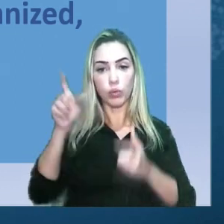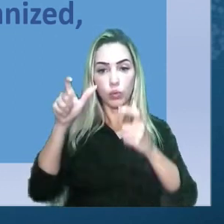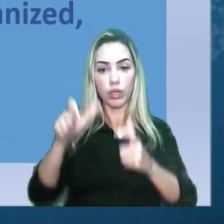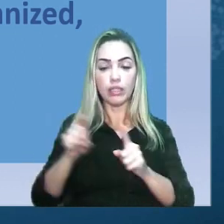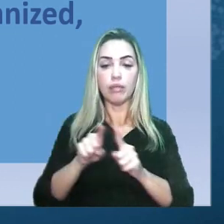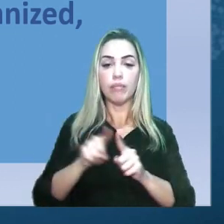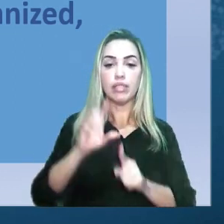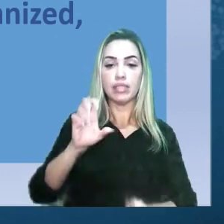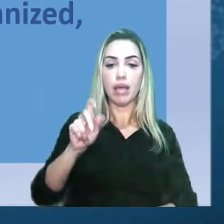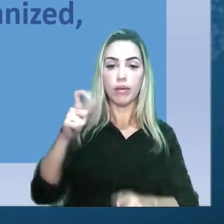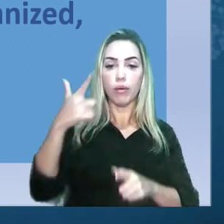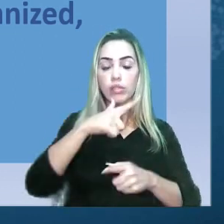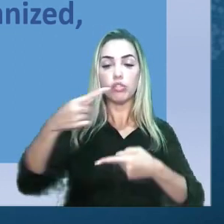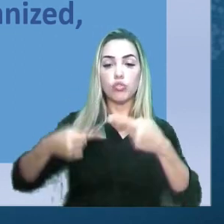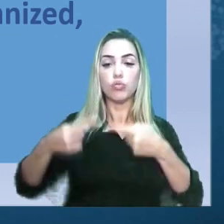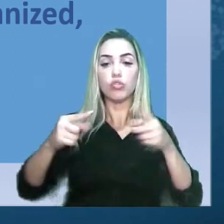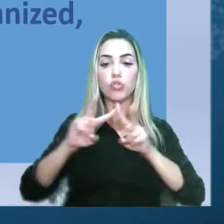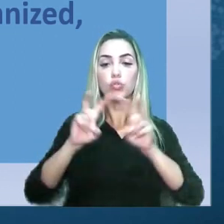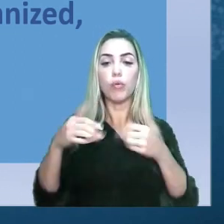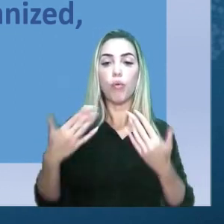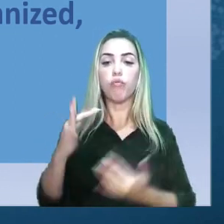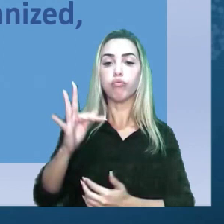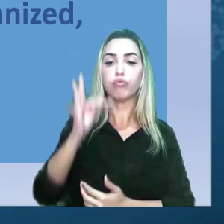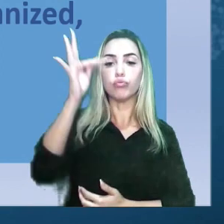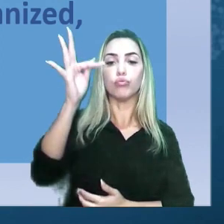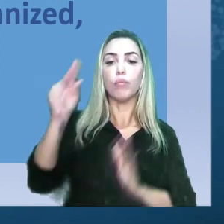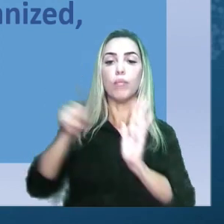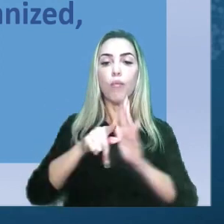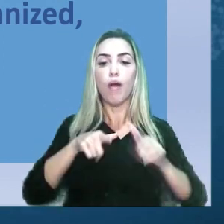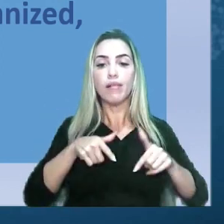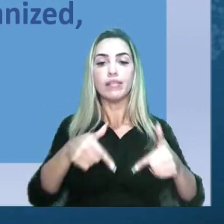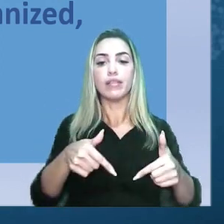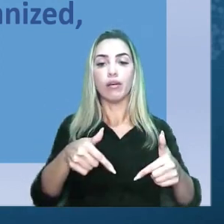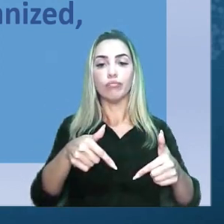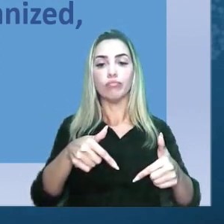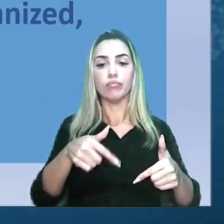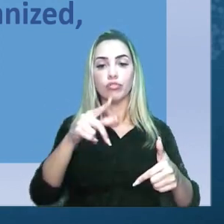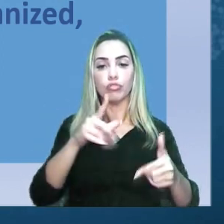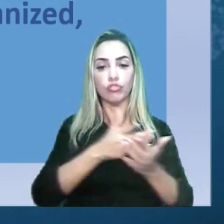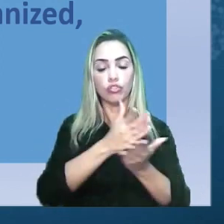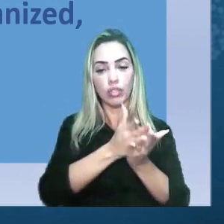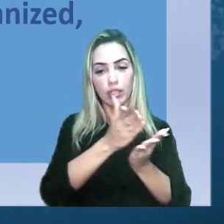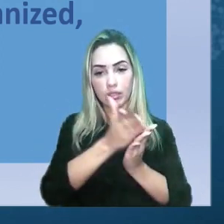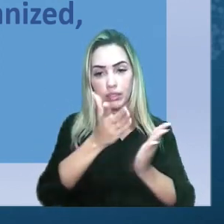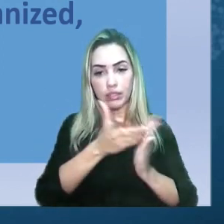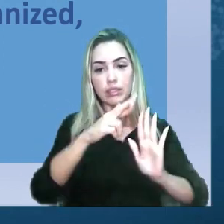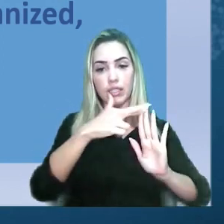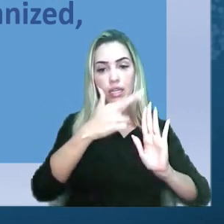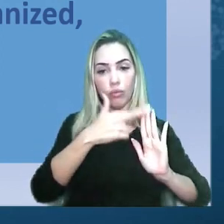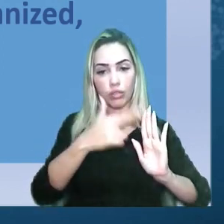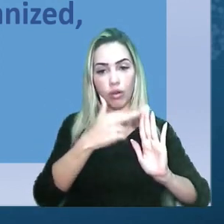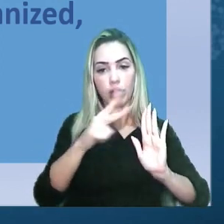para discutirmos qual é o futuro das ações, guidelines e diretrizes regulatórias pós-pandemia.